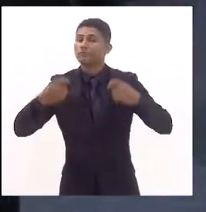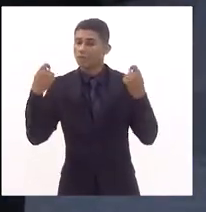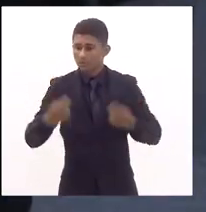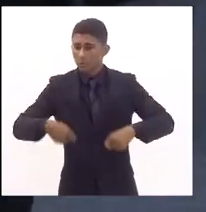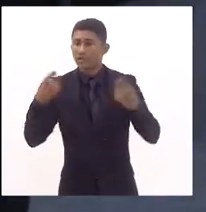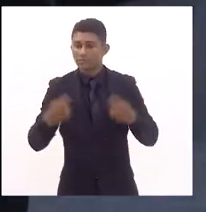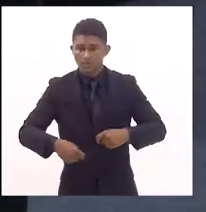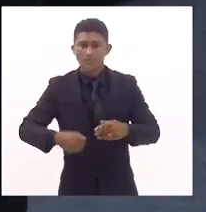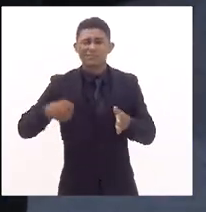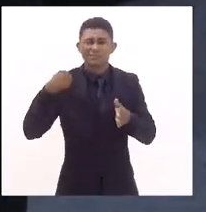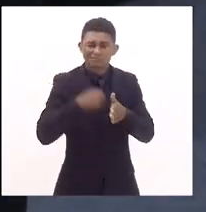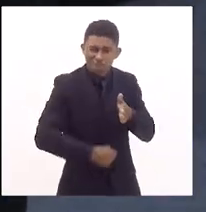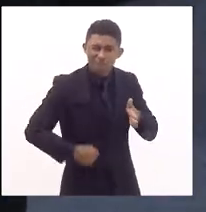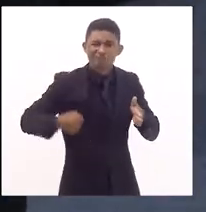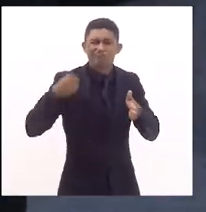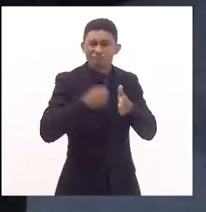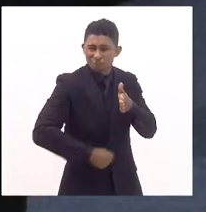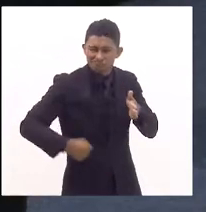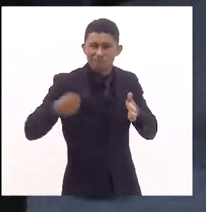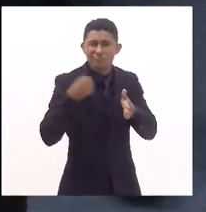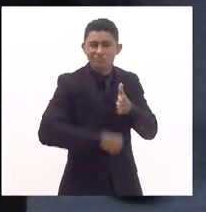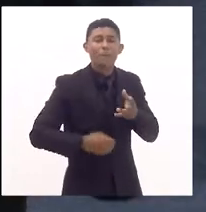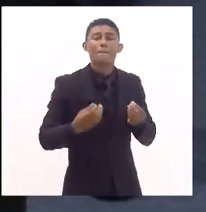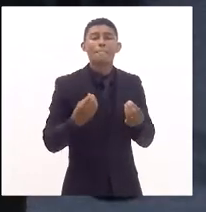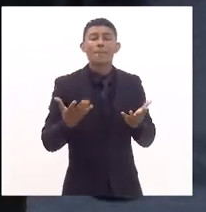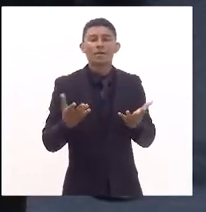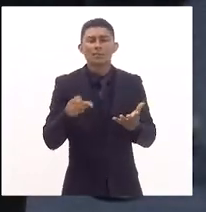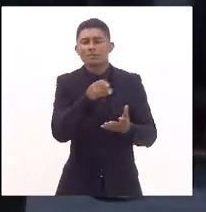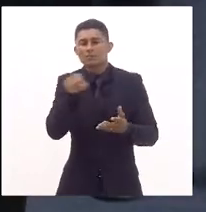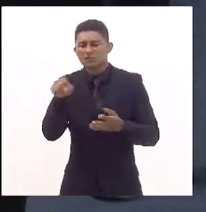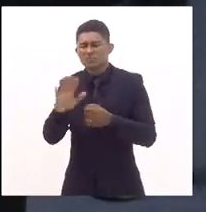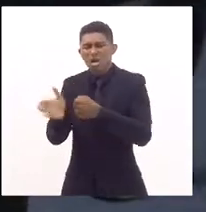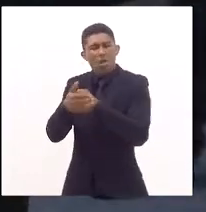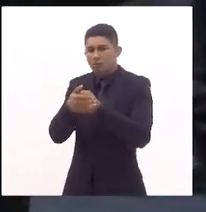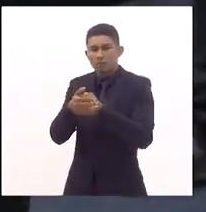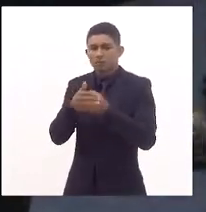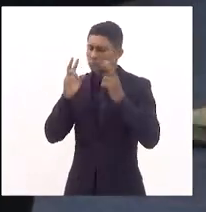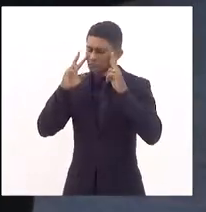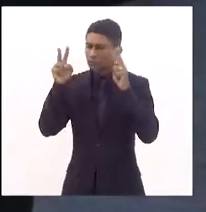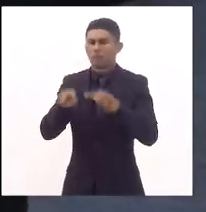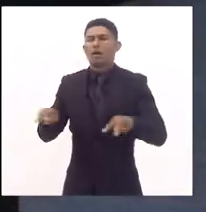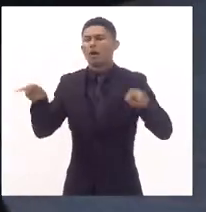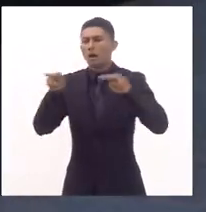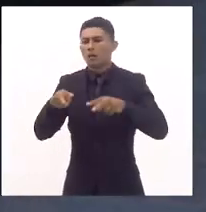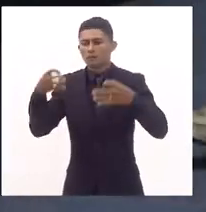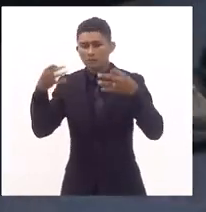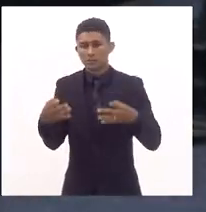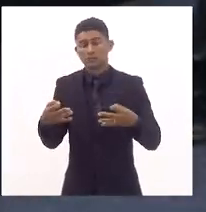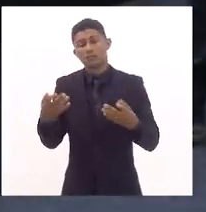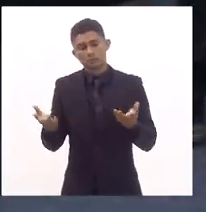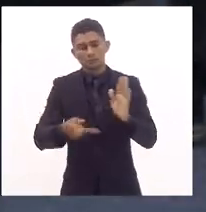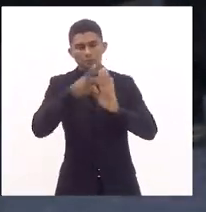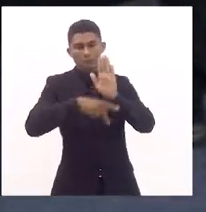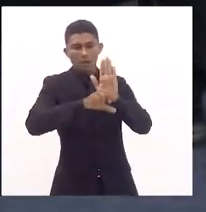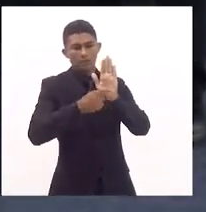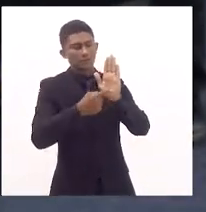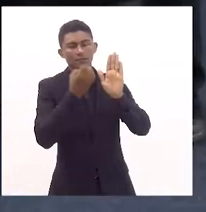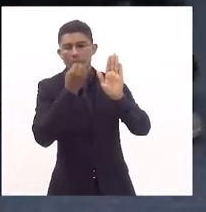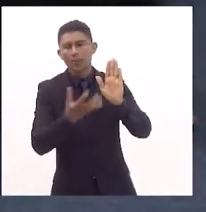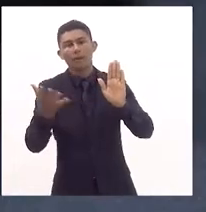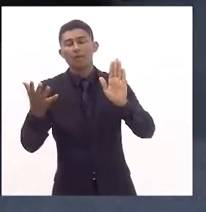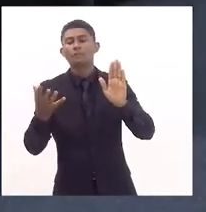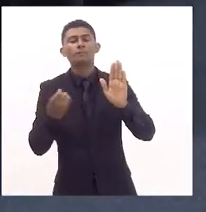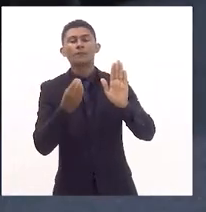precisam lutar para sair da invisibilidade. Esse projeto, como eu disse, é mais uma ferramenta para garantia